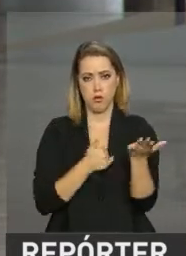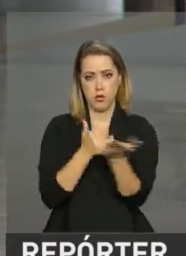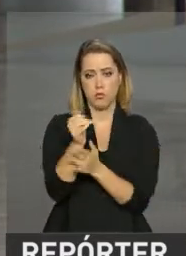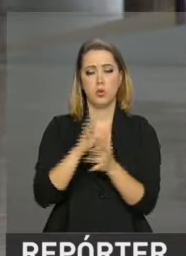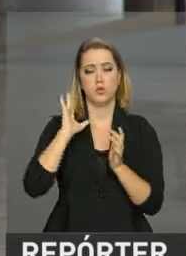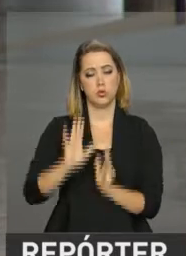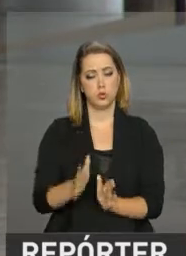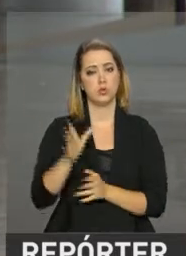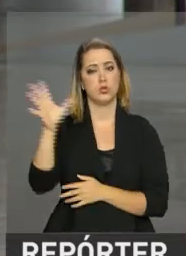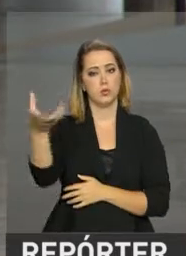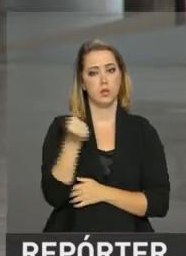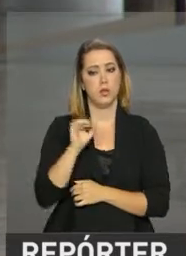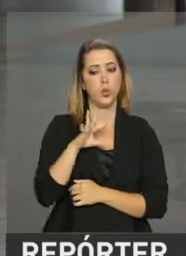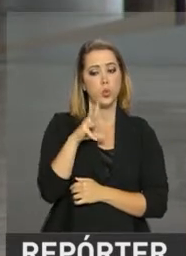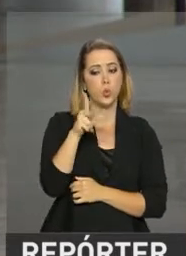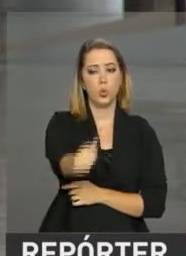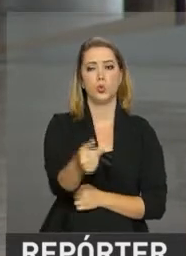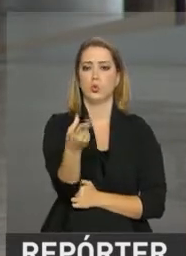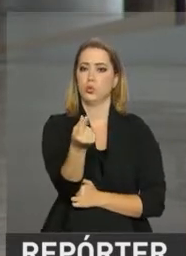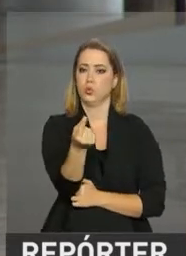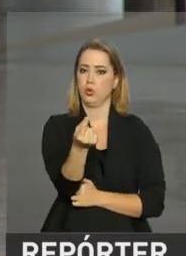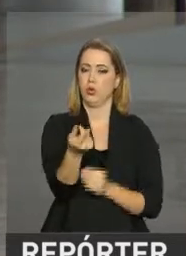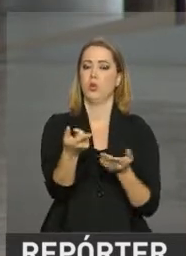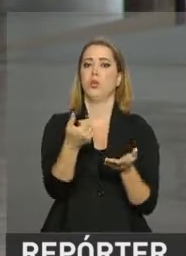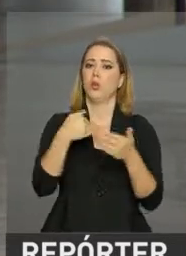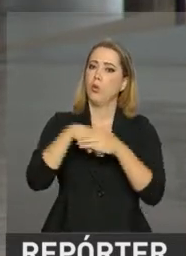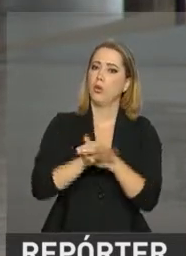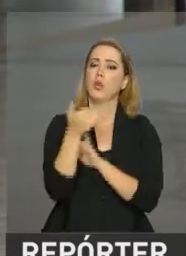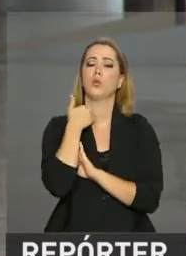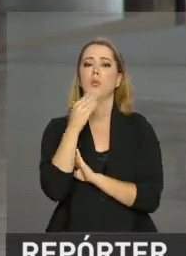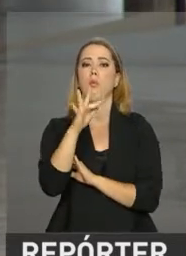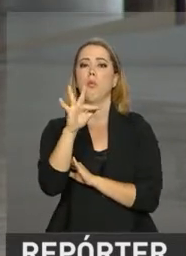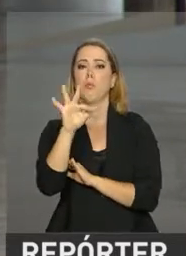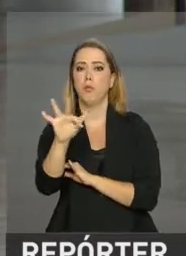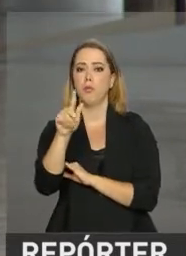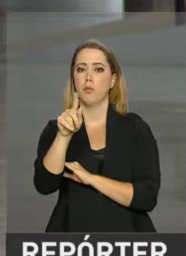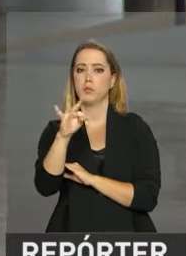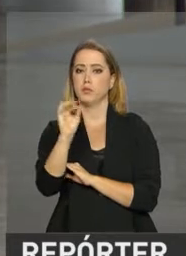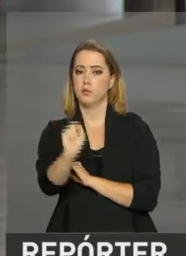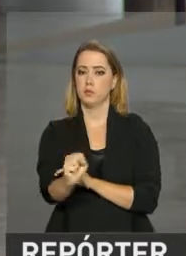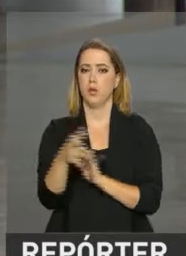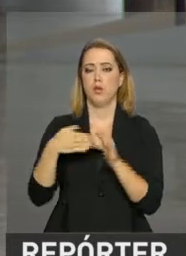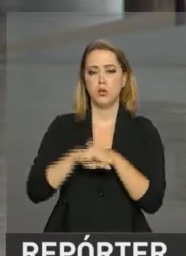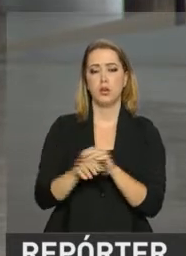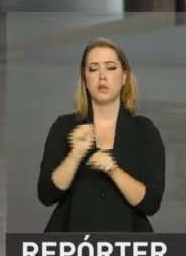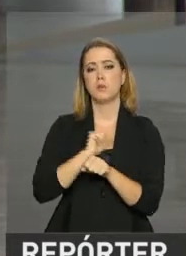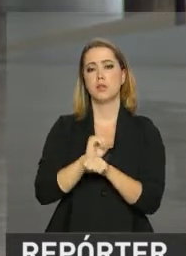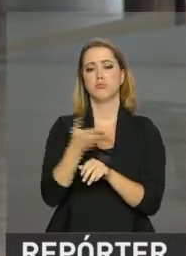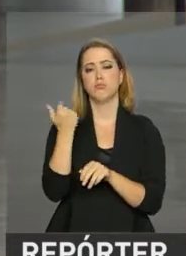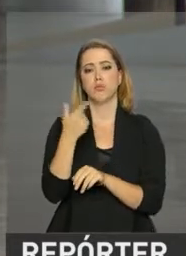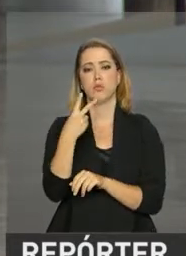poderão sacar todo o saldo das contas inativas até 31 de dezembro de 2015 medida ela vai